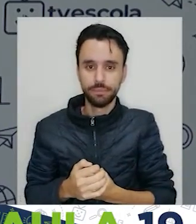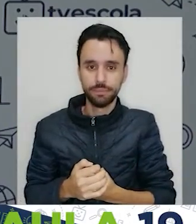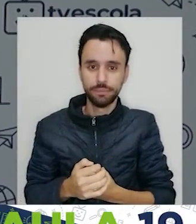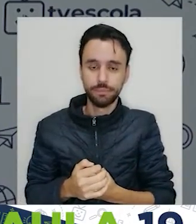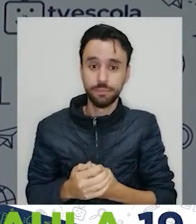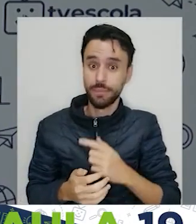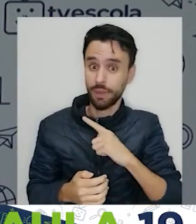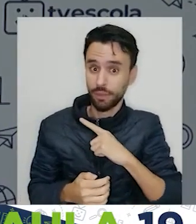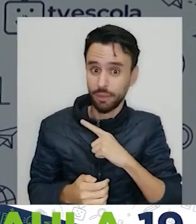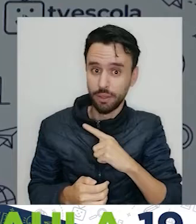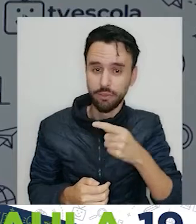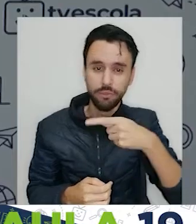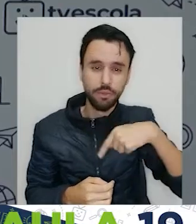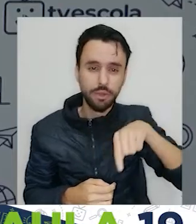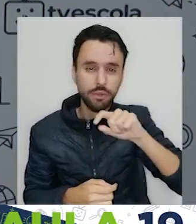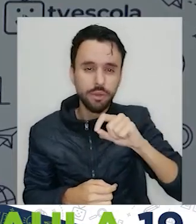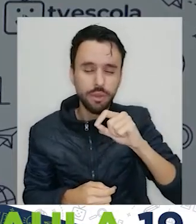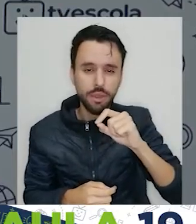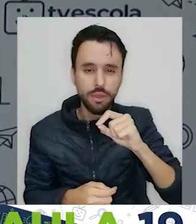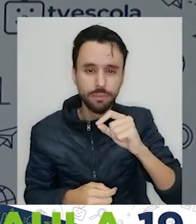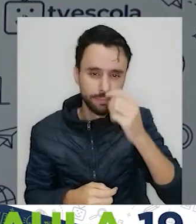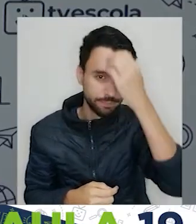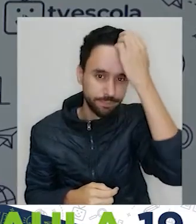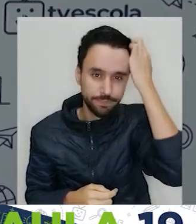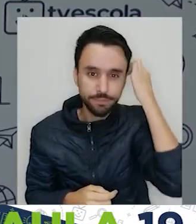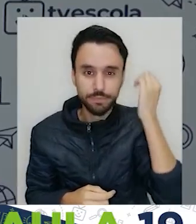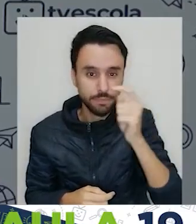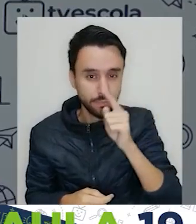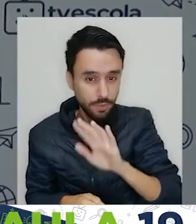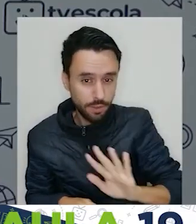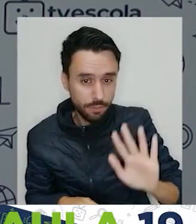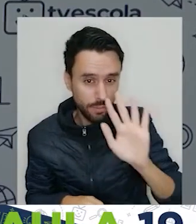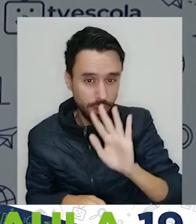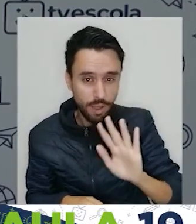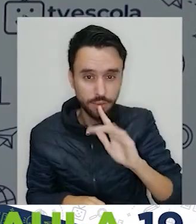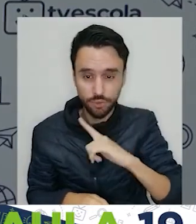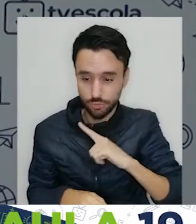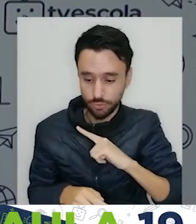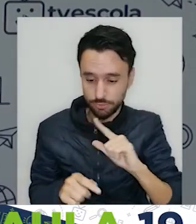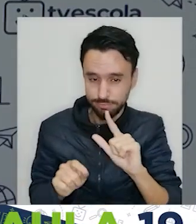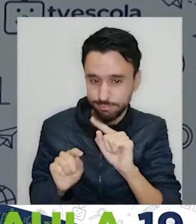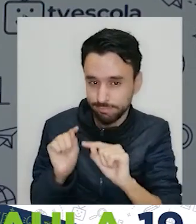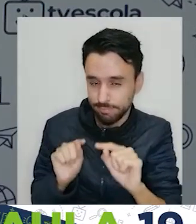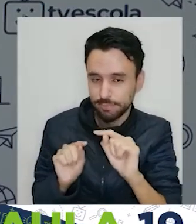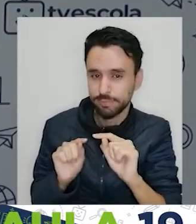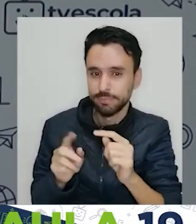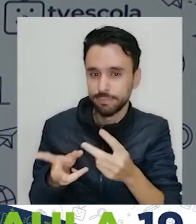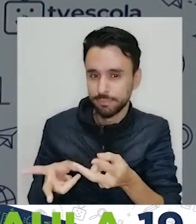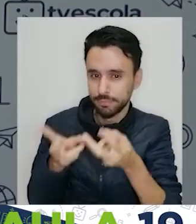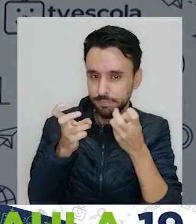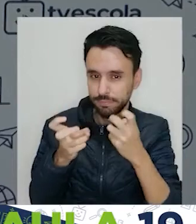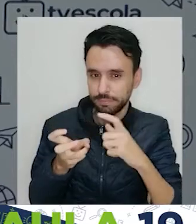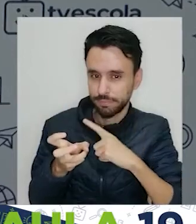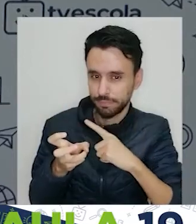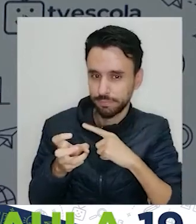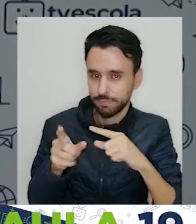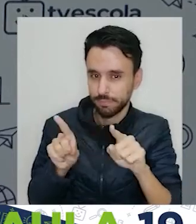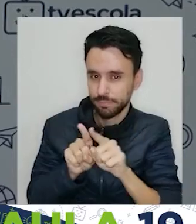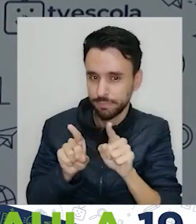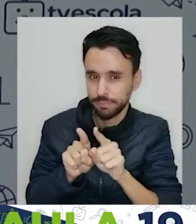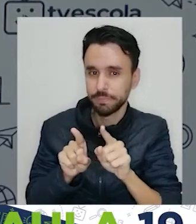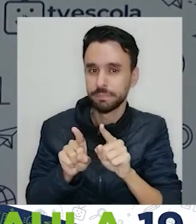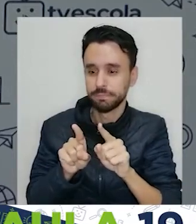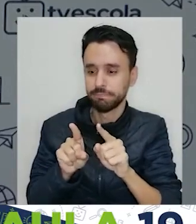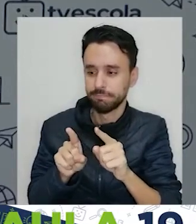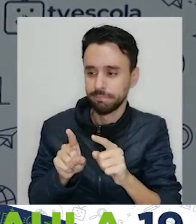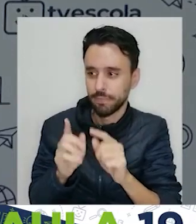uma imagem para vocês observarem e darem e ter uma dica. Não precisa copiar o enunciado aqui,